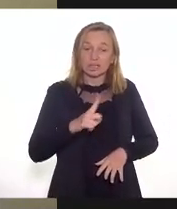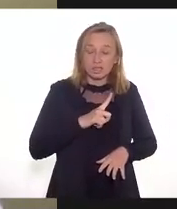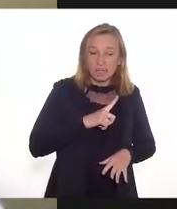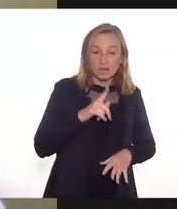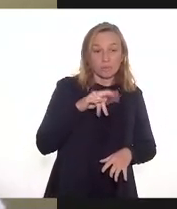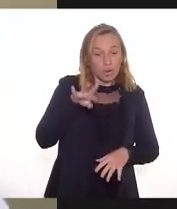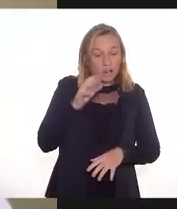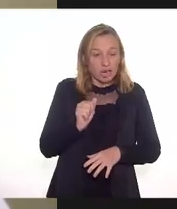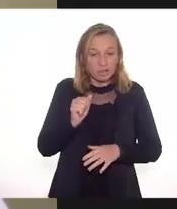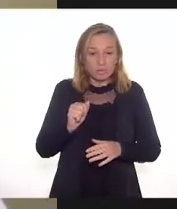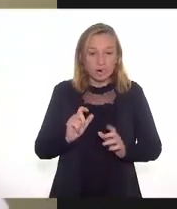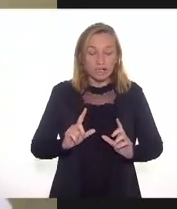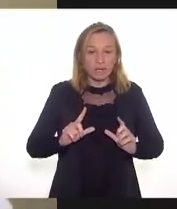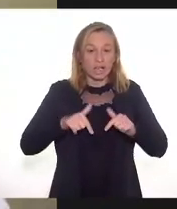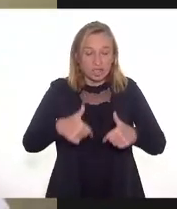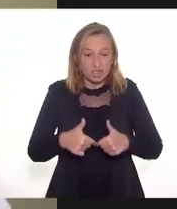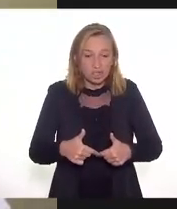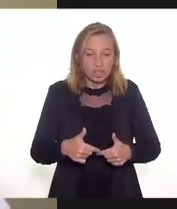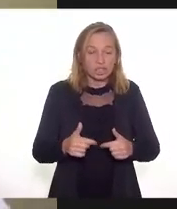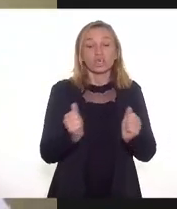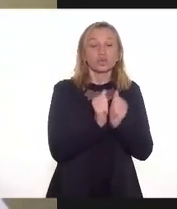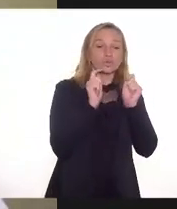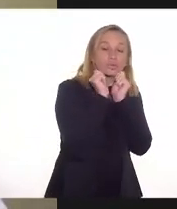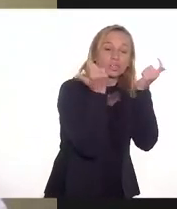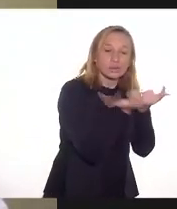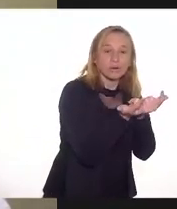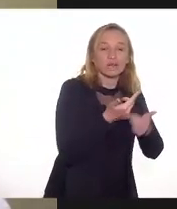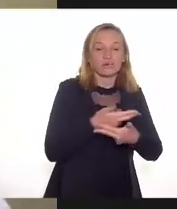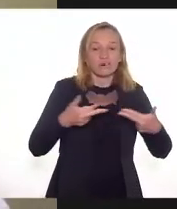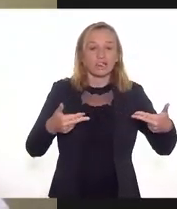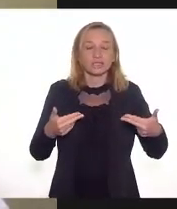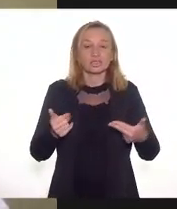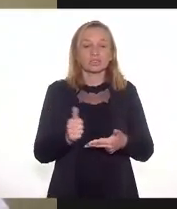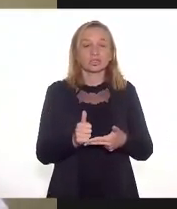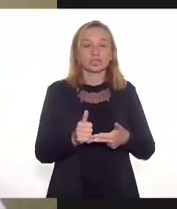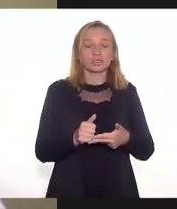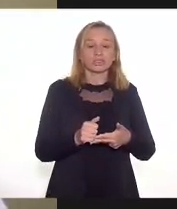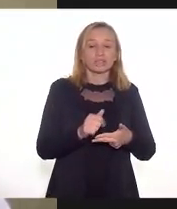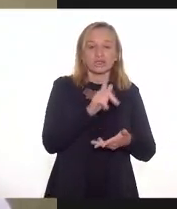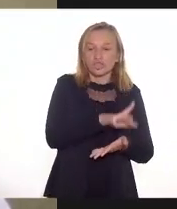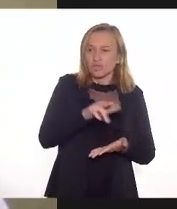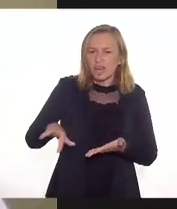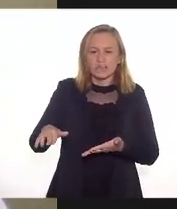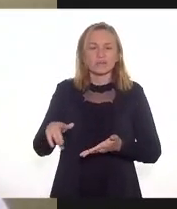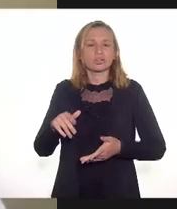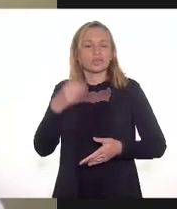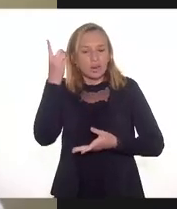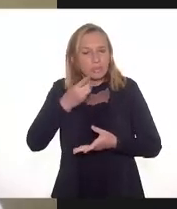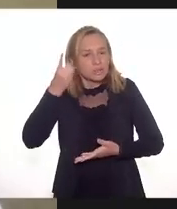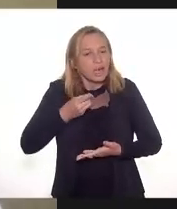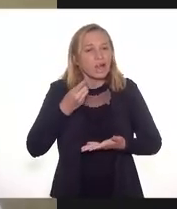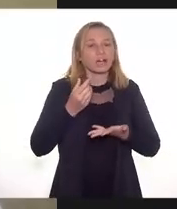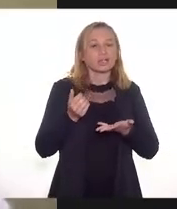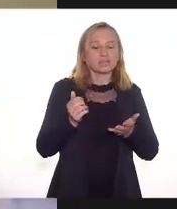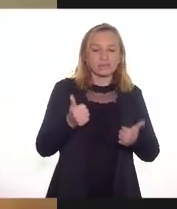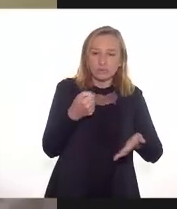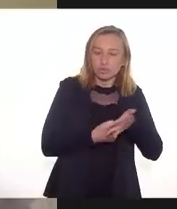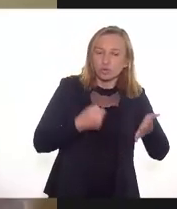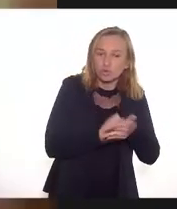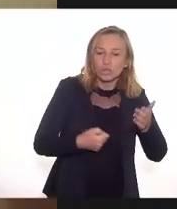a participação da Assembleia, que é fundamental, temos aqui diversas pessoas, diversos deputados que são entusiastas dessa luta,